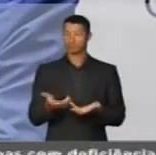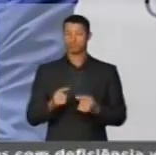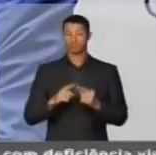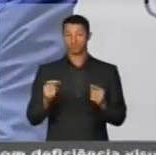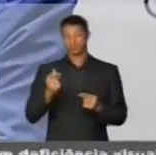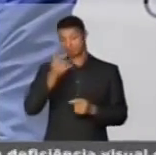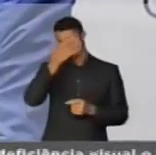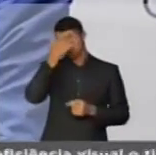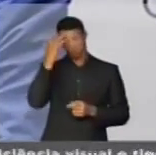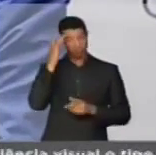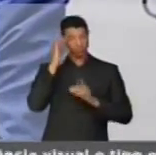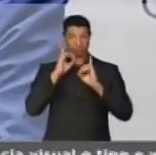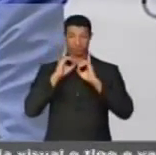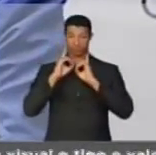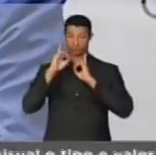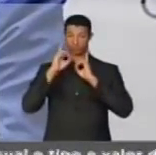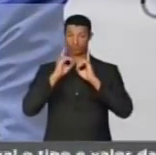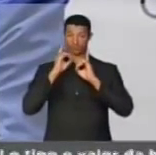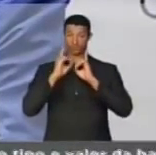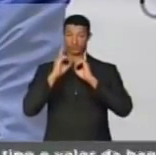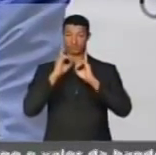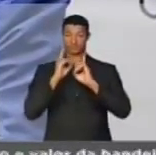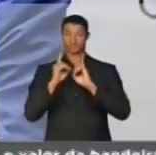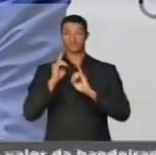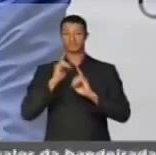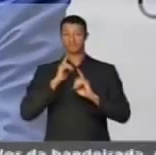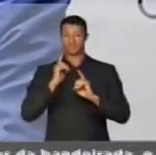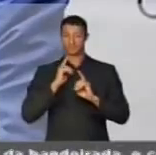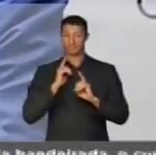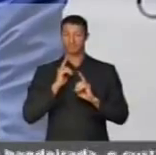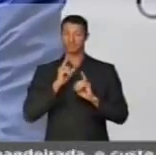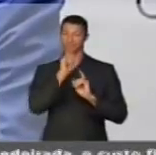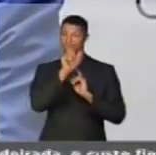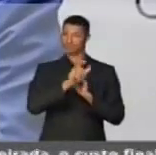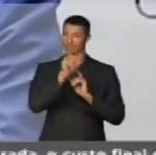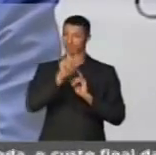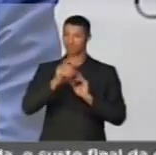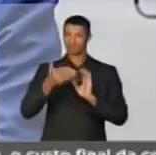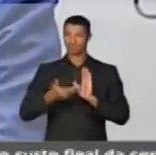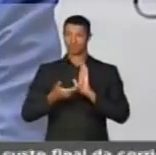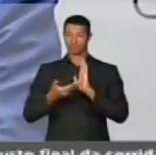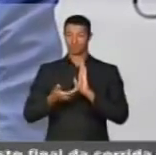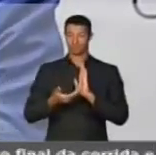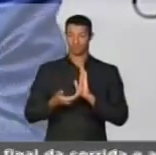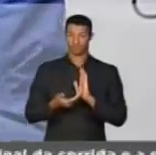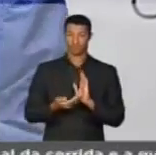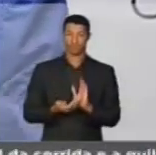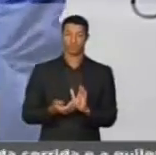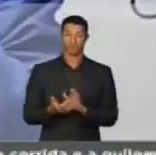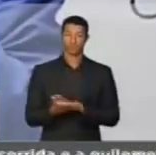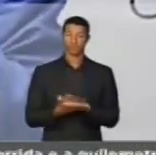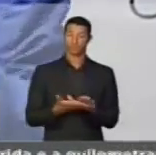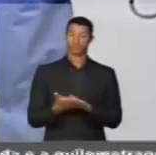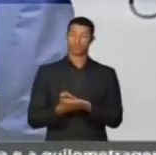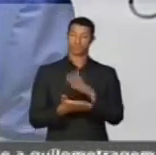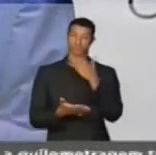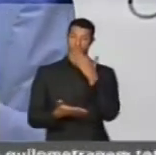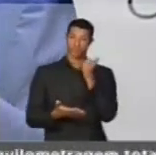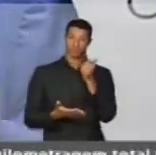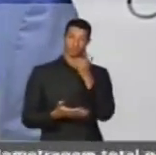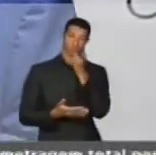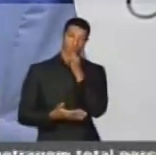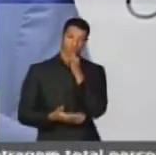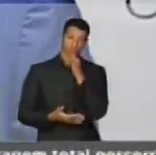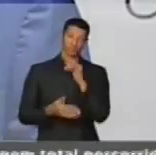uma pessoa do diálogo. E isso tem lhe caracterizado nesta casa. Nada melhor, principalmente